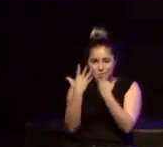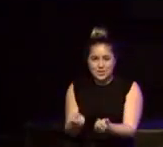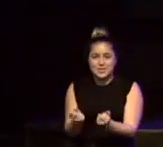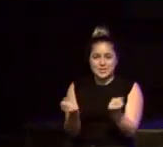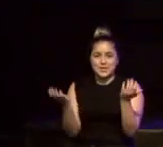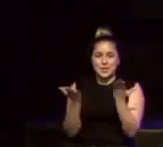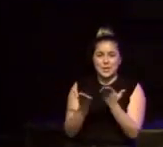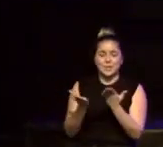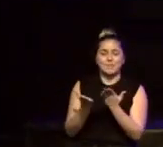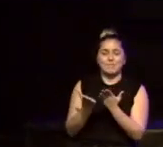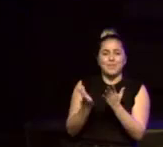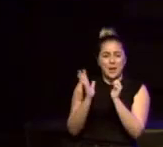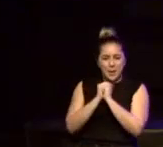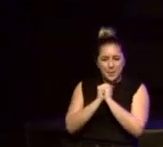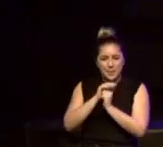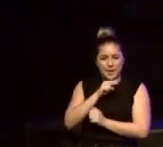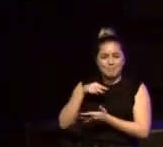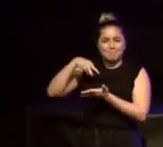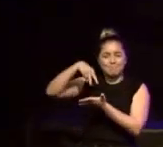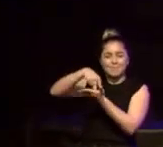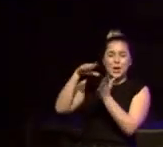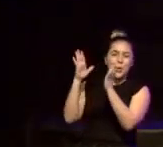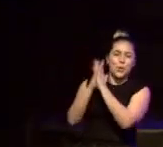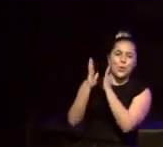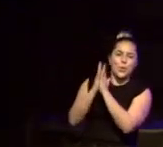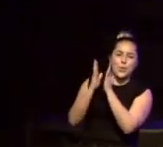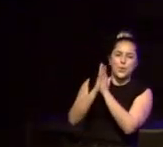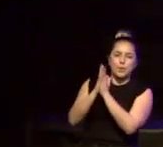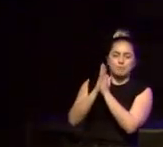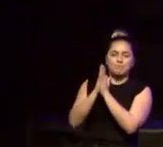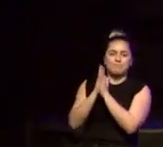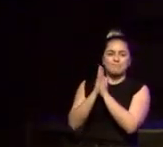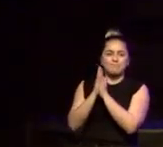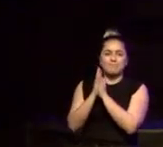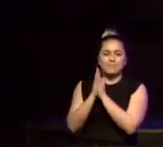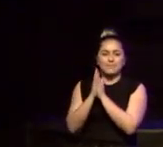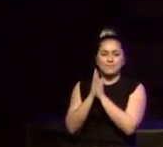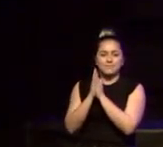hoje? Você pode ficar de pé para a gente orar?